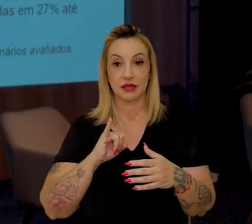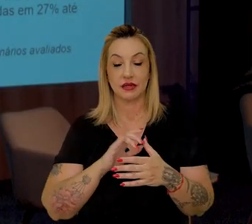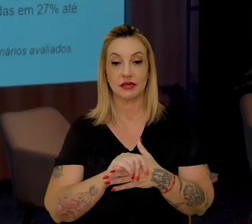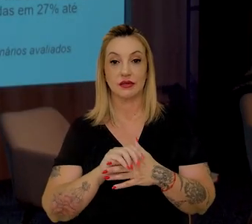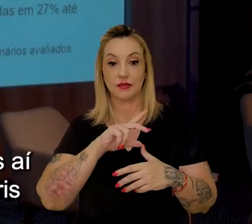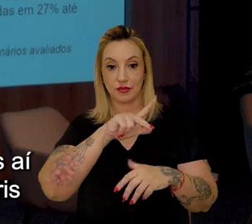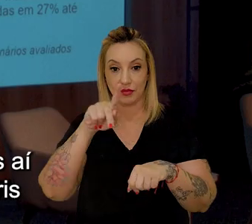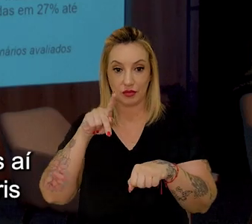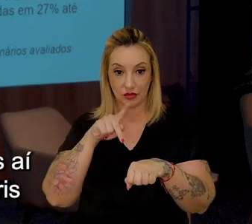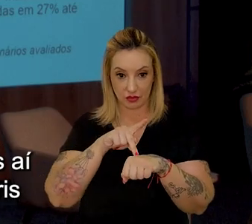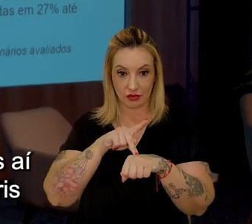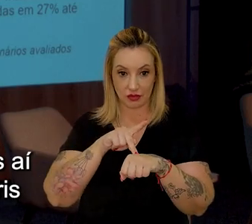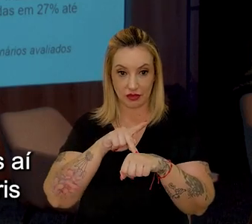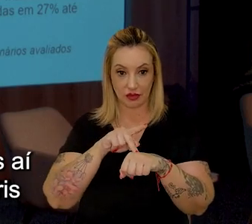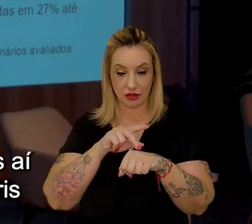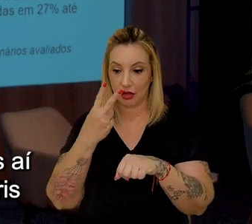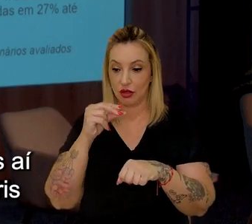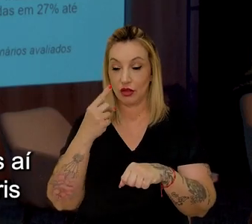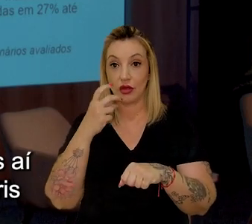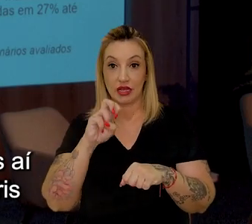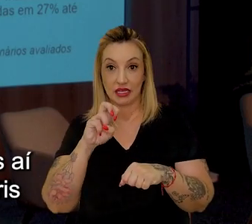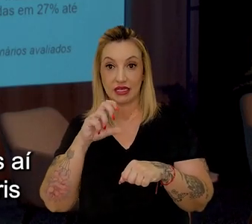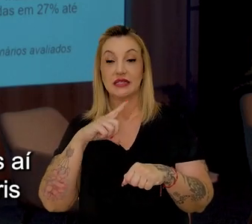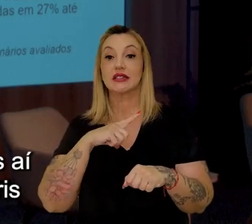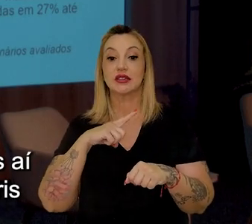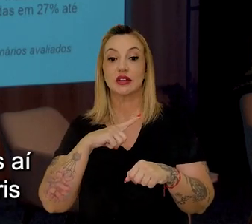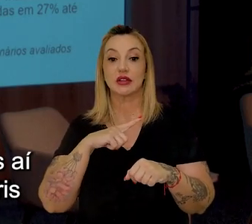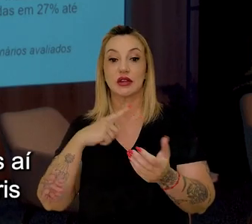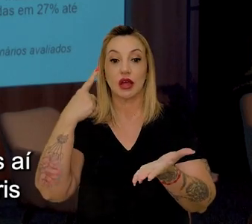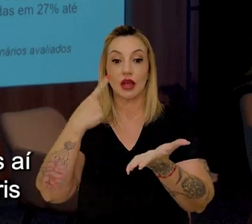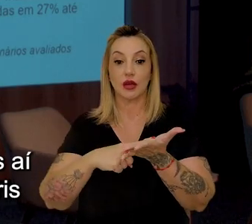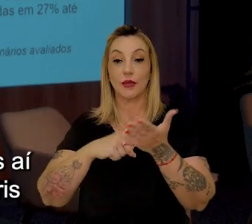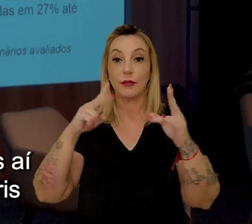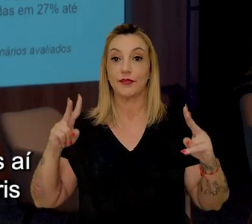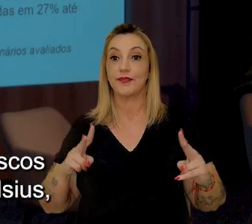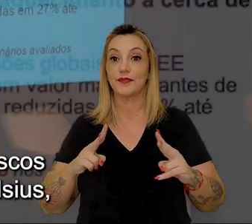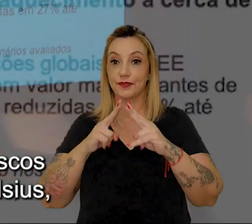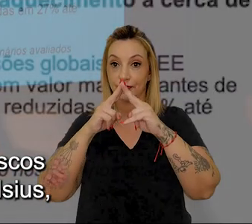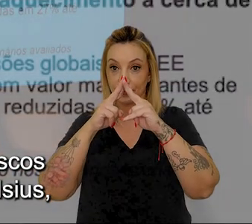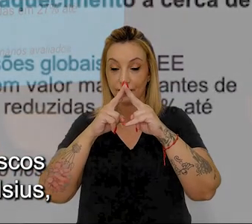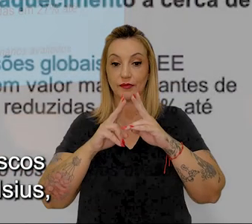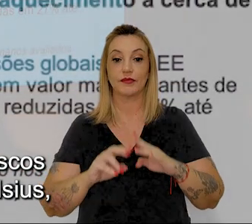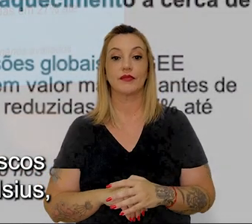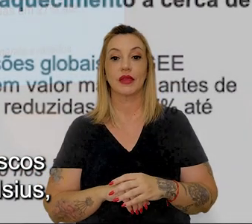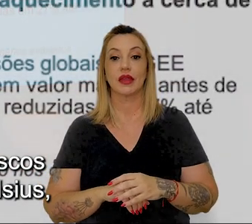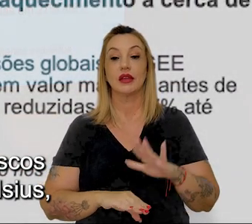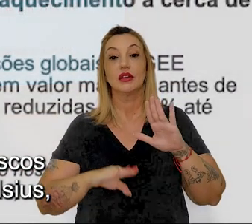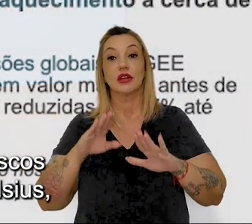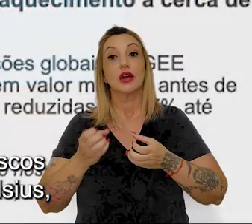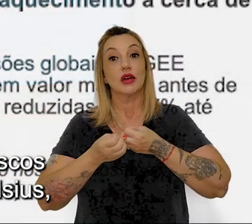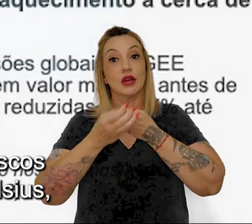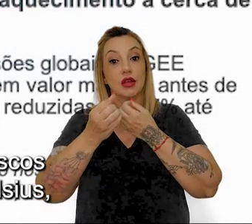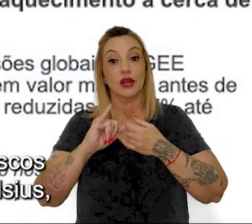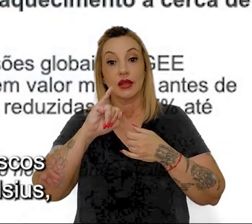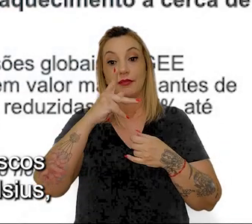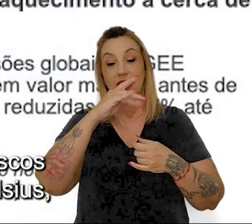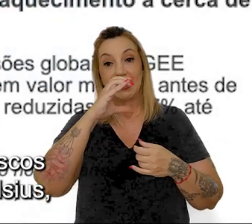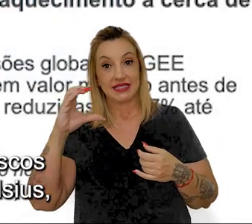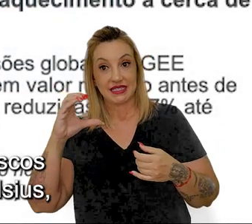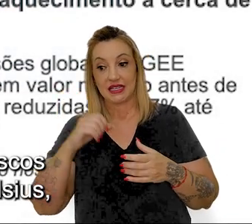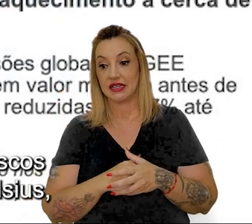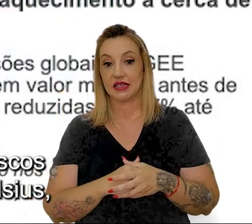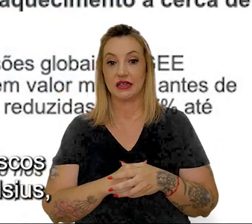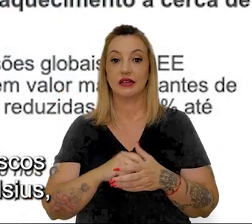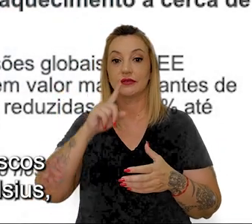os países quando quando foi em 2015 que nós tivemos aí o acordo de de Paris o acordo de Paris baseada nos dados da ipcc e nos